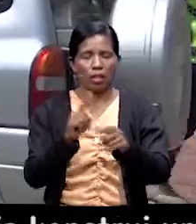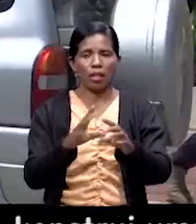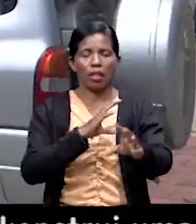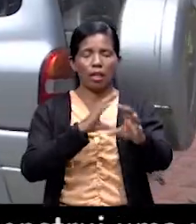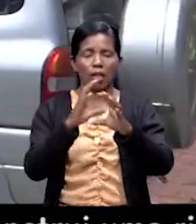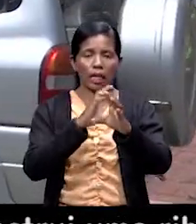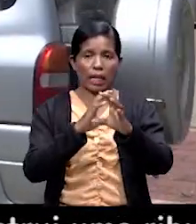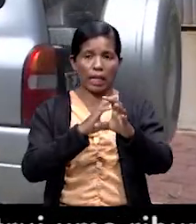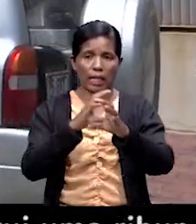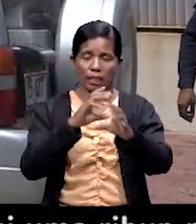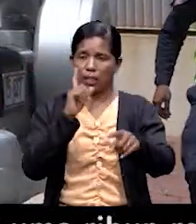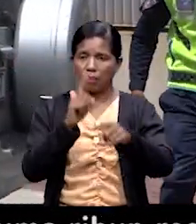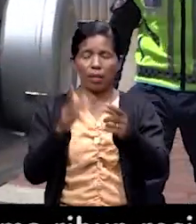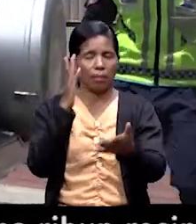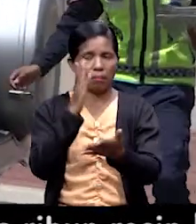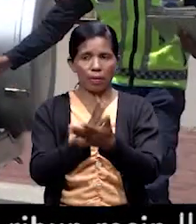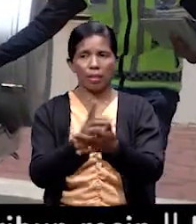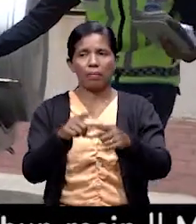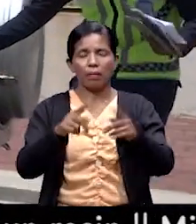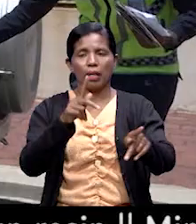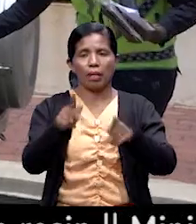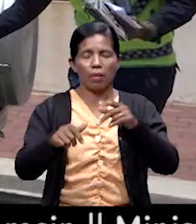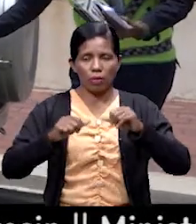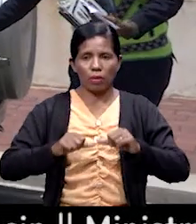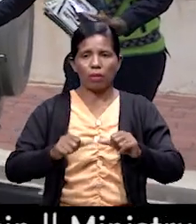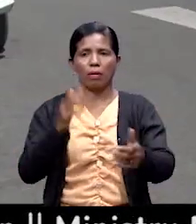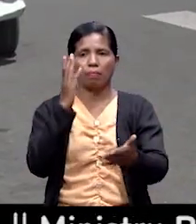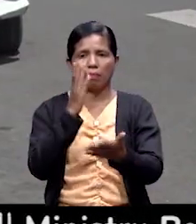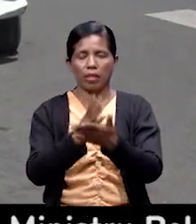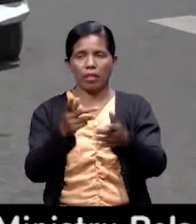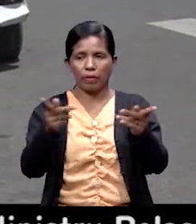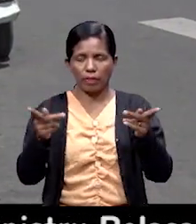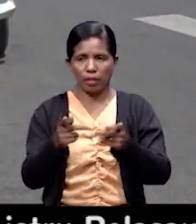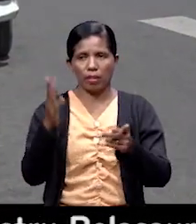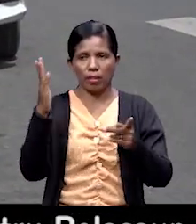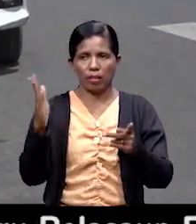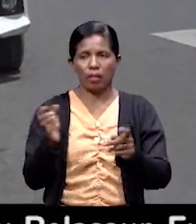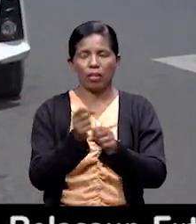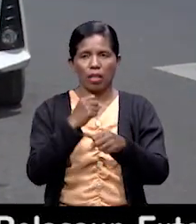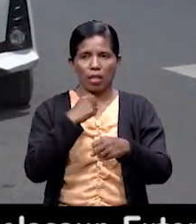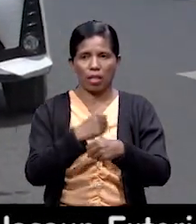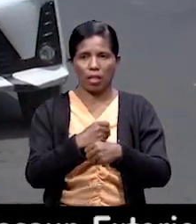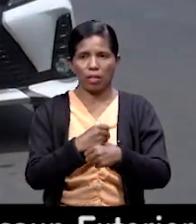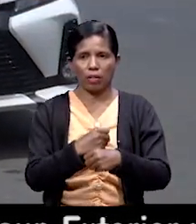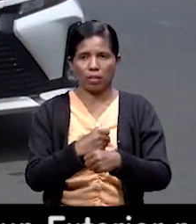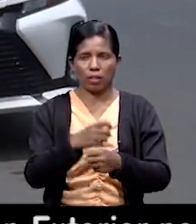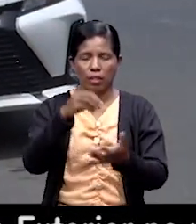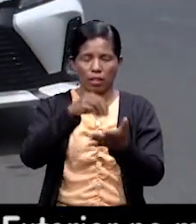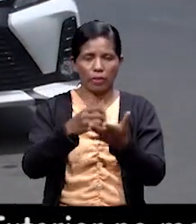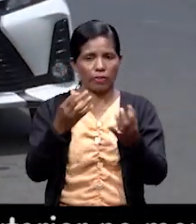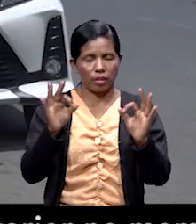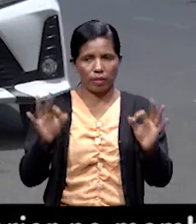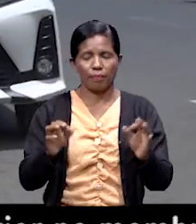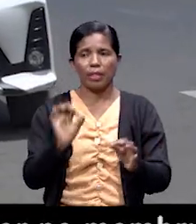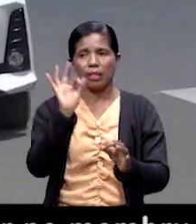lebele para e a fata refere, mas se lhe dá balão, continua para e a fata sirané, ou de viola sinais de trânsito na be monta ona. E a